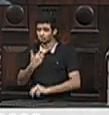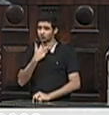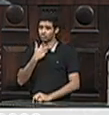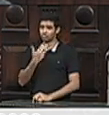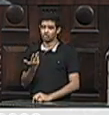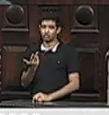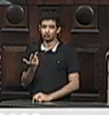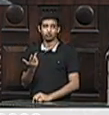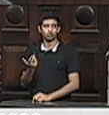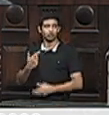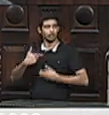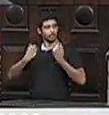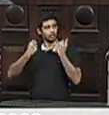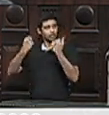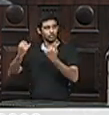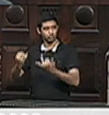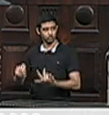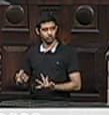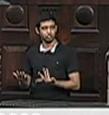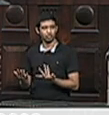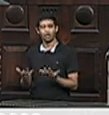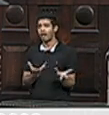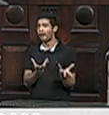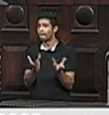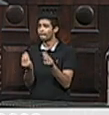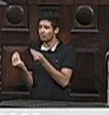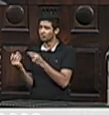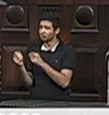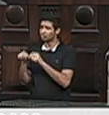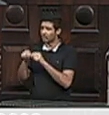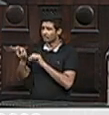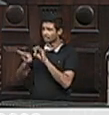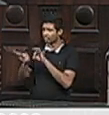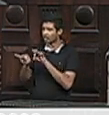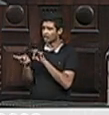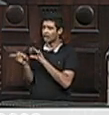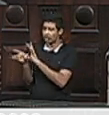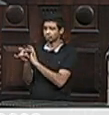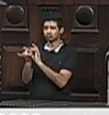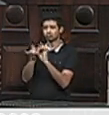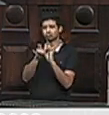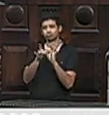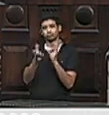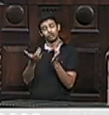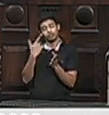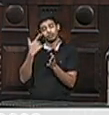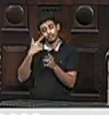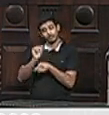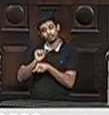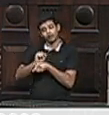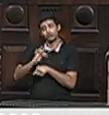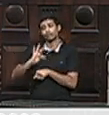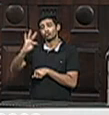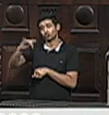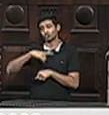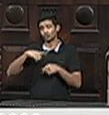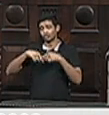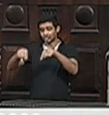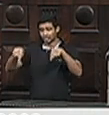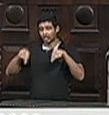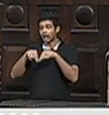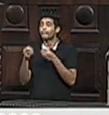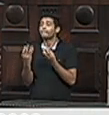deve decidir quem representa os empresários são os empresários, os vários segmentos de empresário. E a Assembleia Legislativa não pode abrir